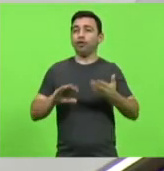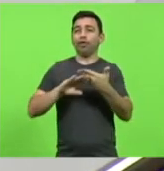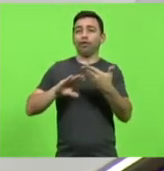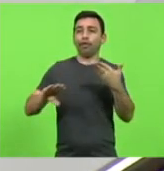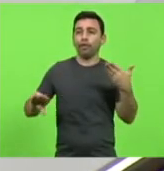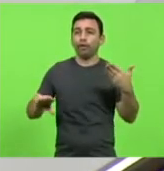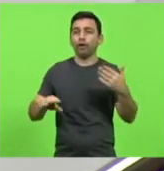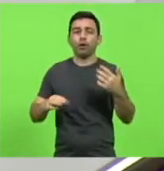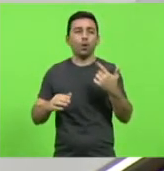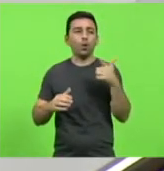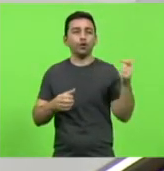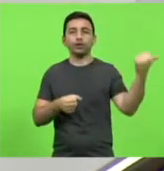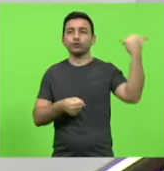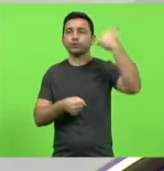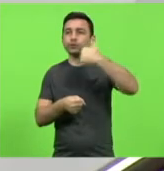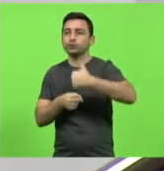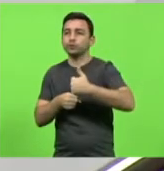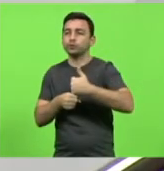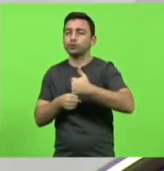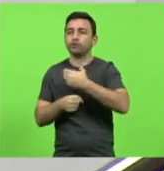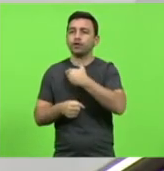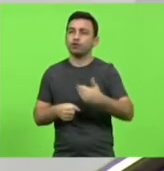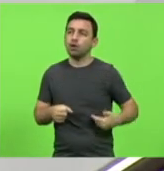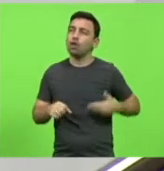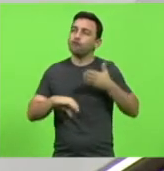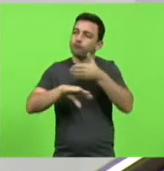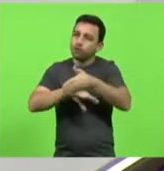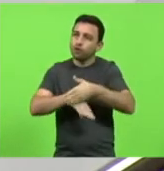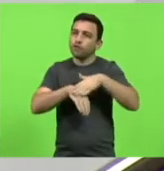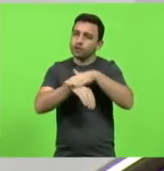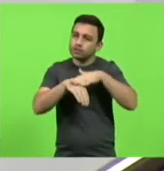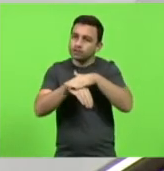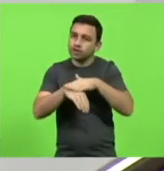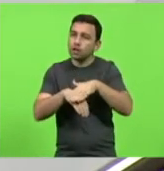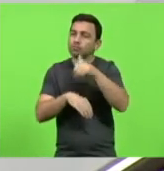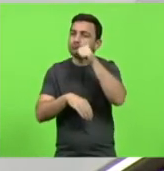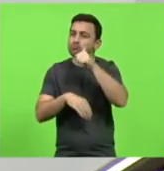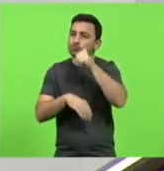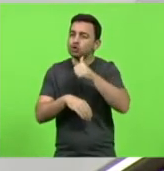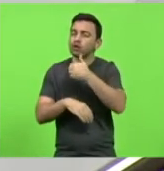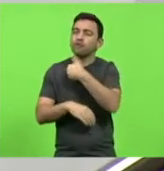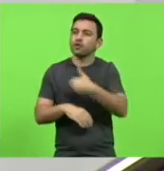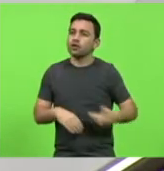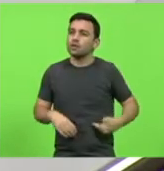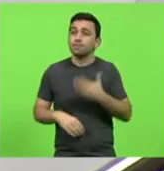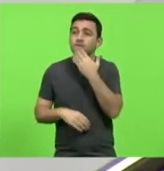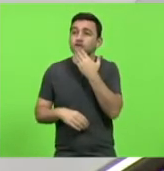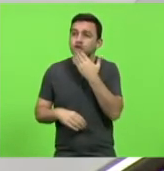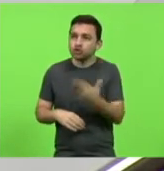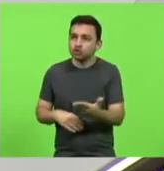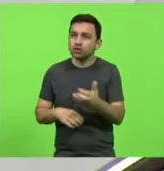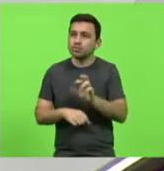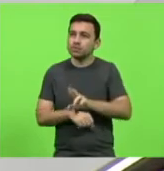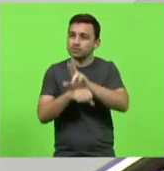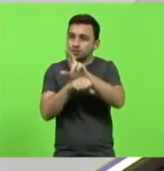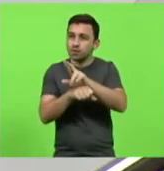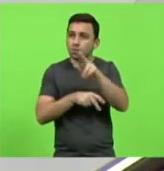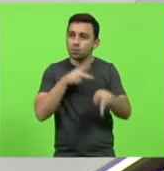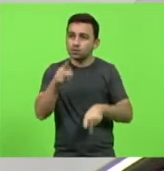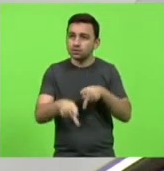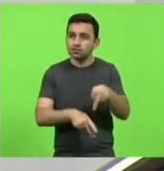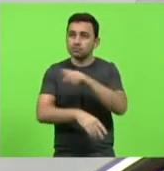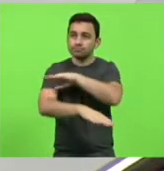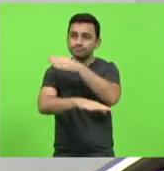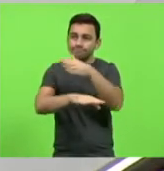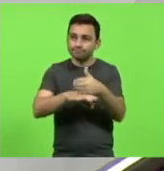a governadora em exercício, eu fui lá conversar com ela, solicitei em nome da população da Serra, porque